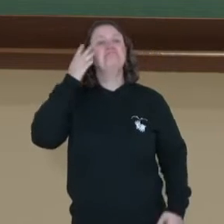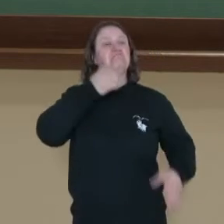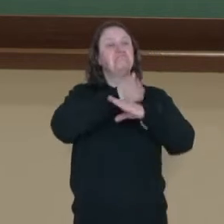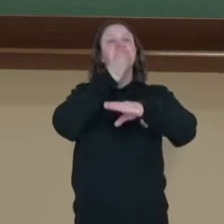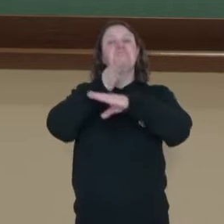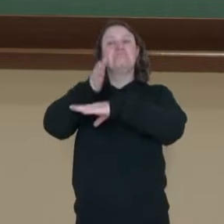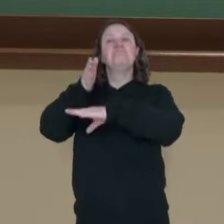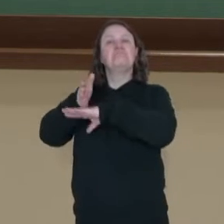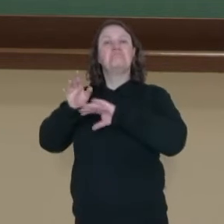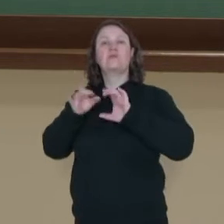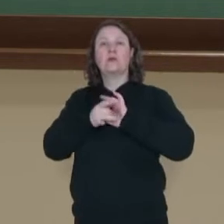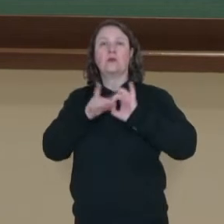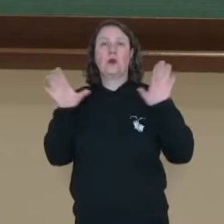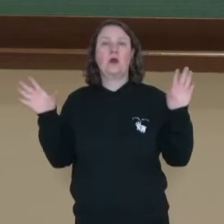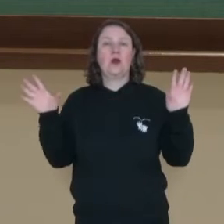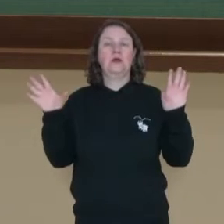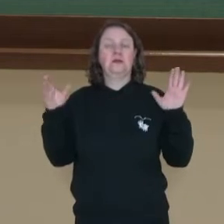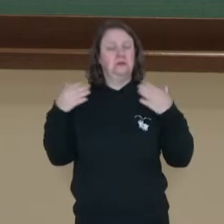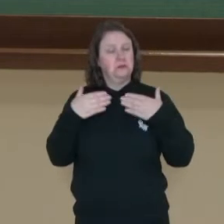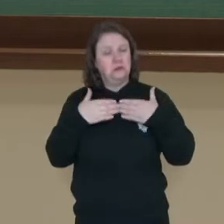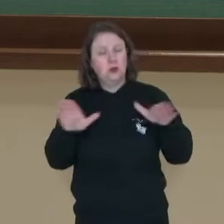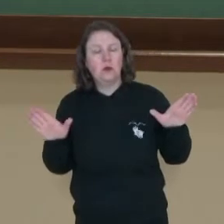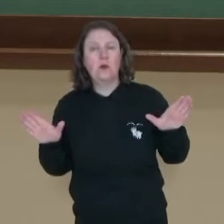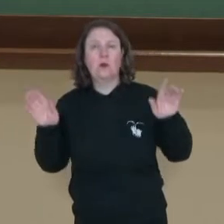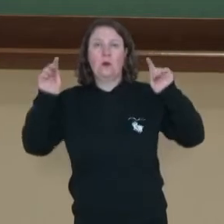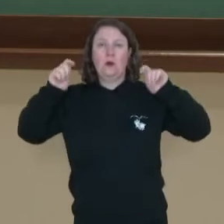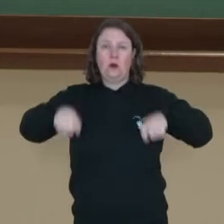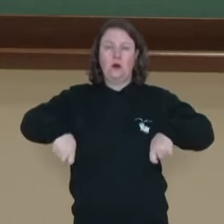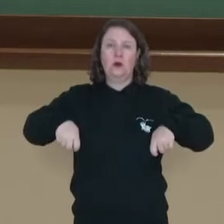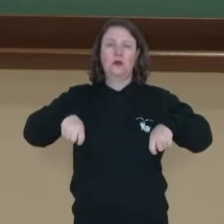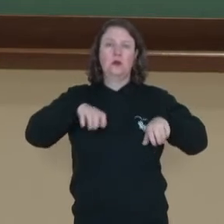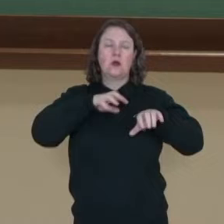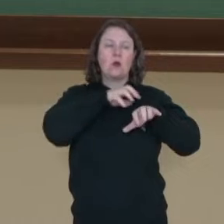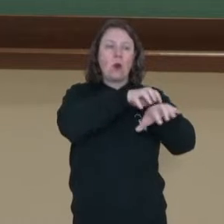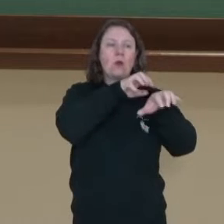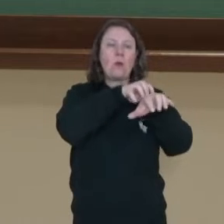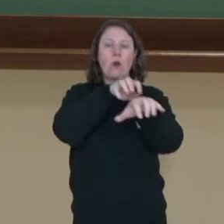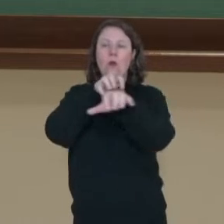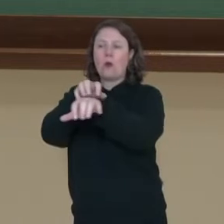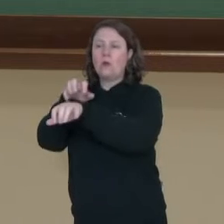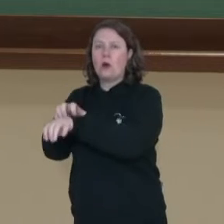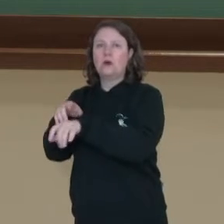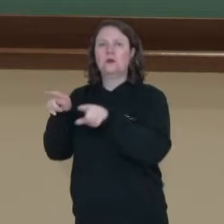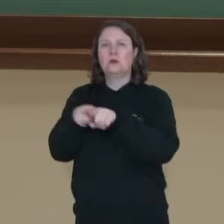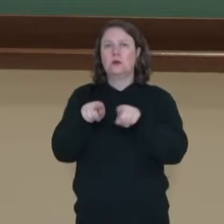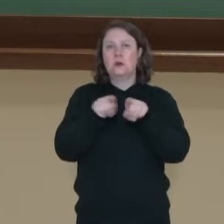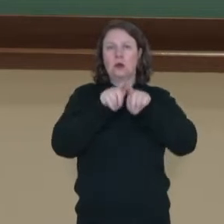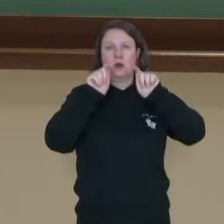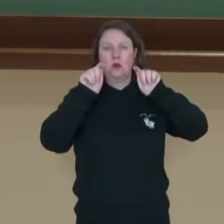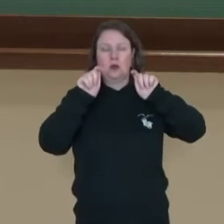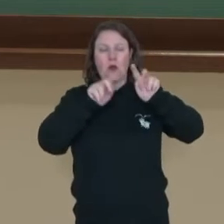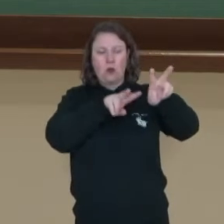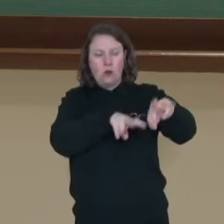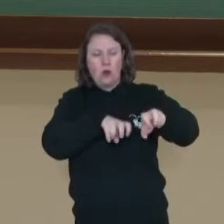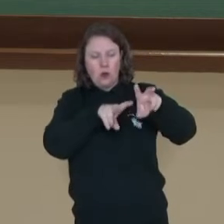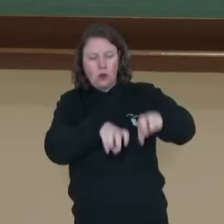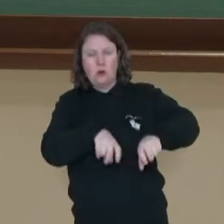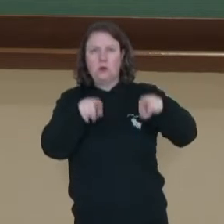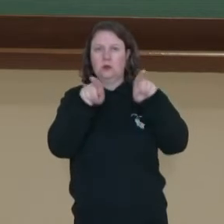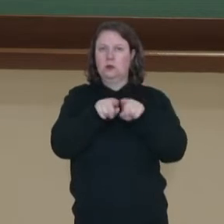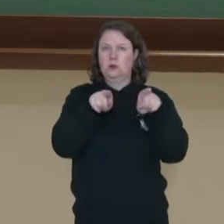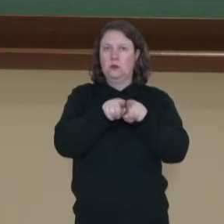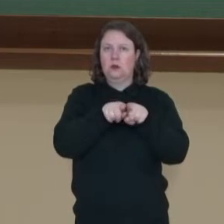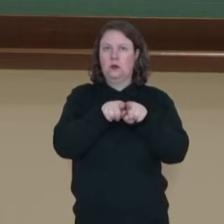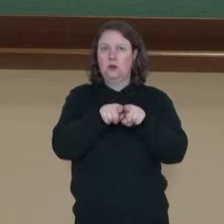Em ter uma fronteira aberta para que eu possa, né, aumentar a minha produção, a minha área de plantação e um clima